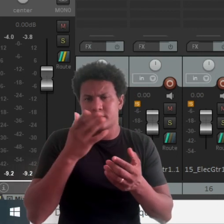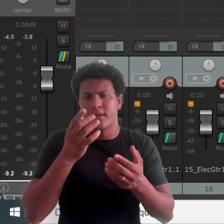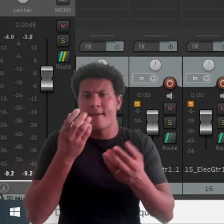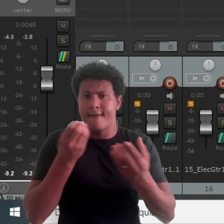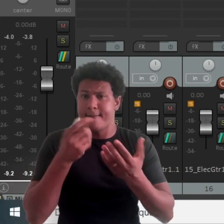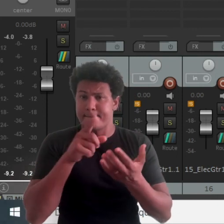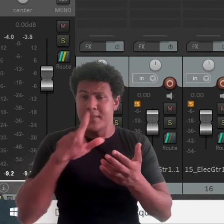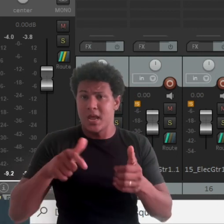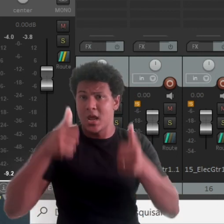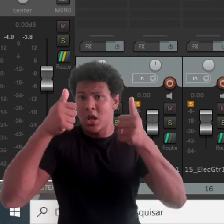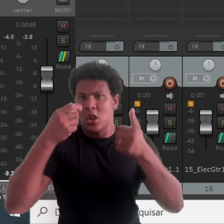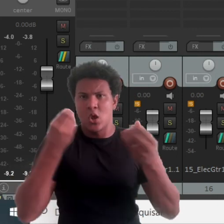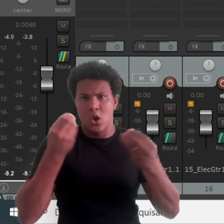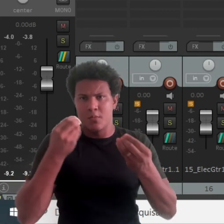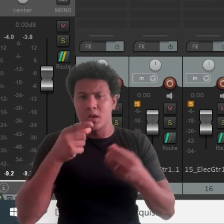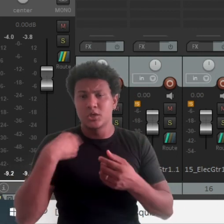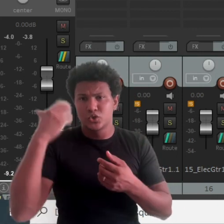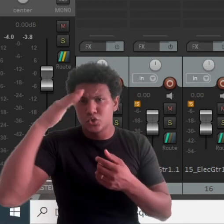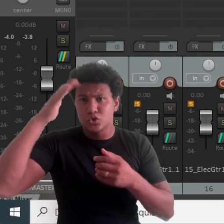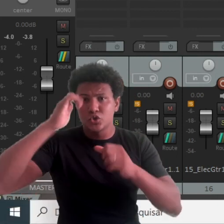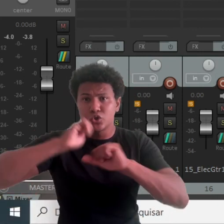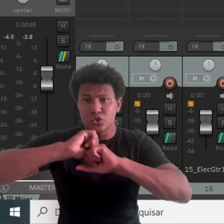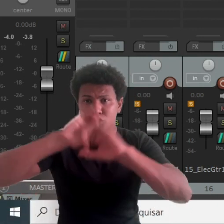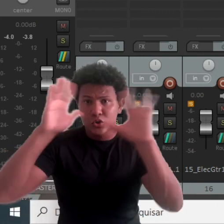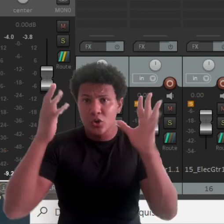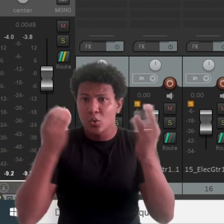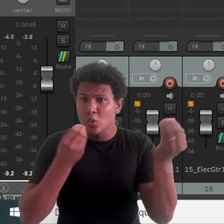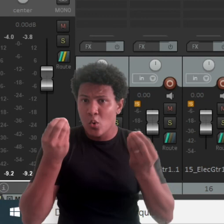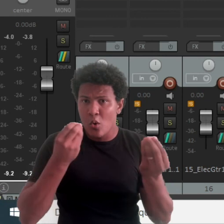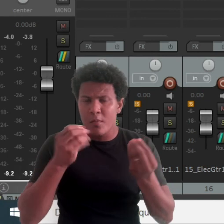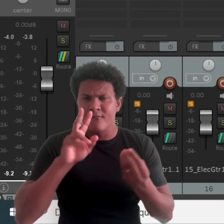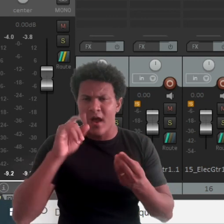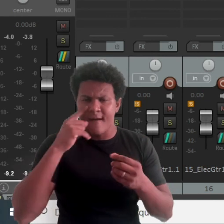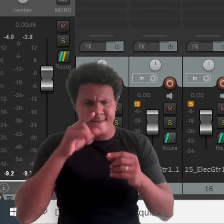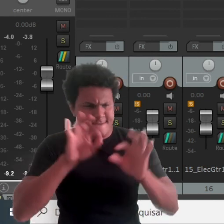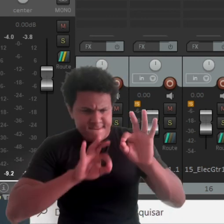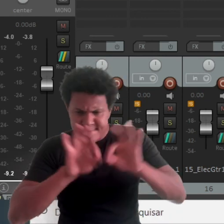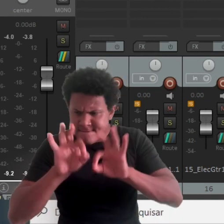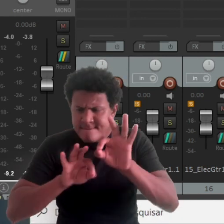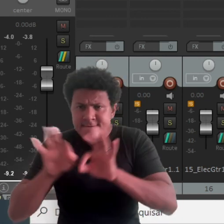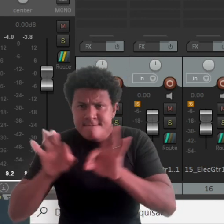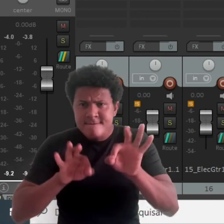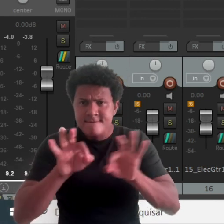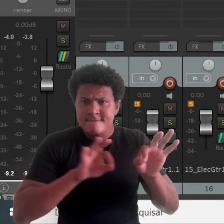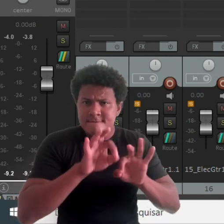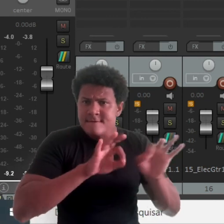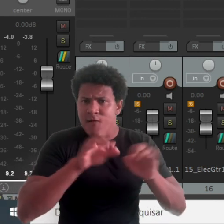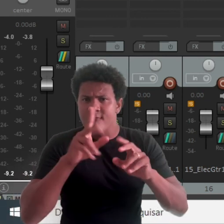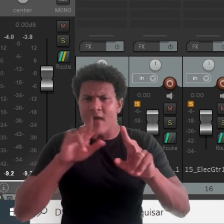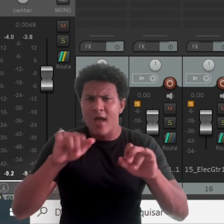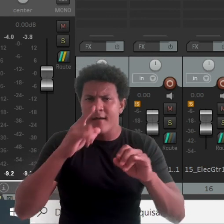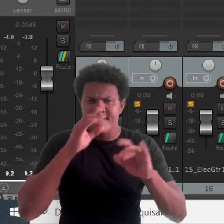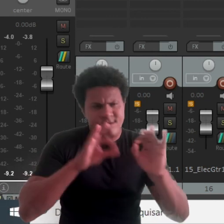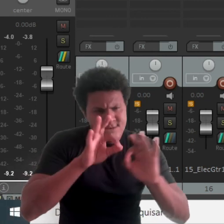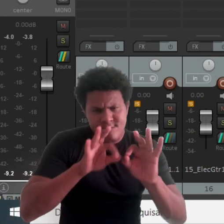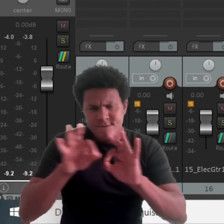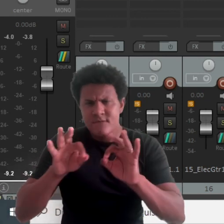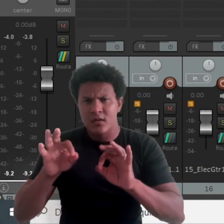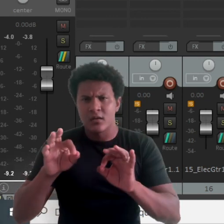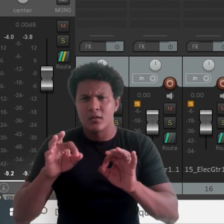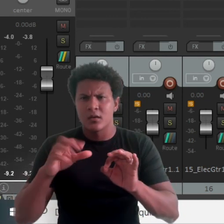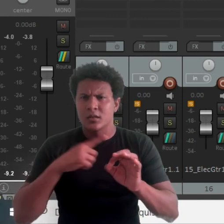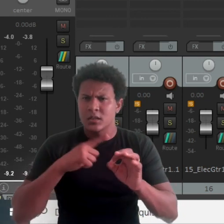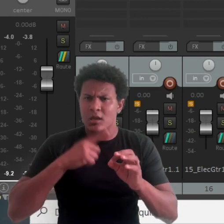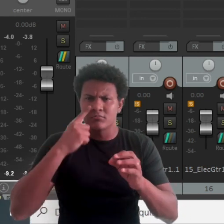de tu trabalhar com esse plugin, beleza? E tu entender os parâmetros dele, tenta entender, vai mexendo, coloca o release,